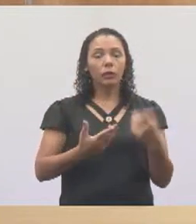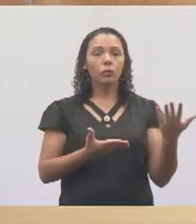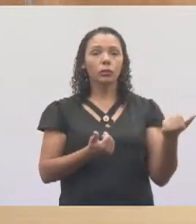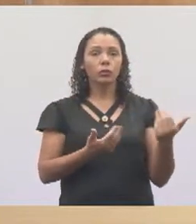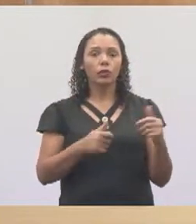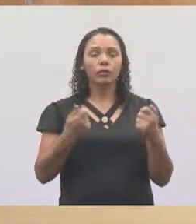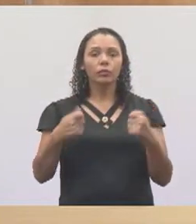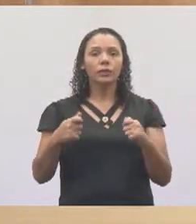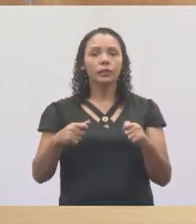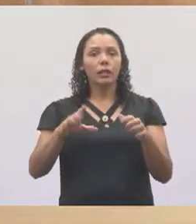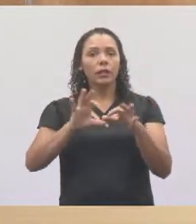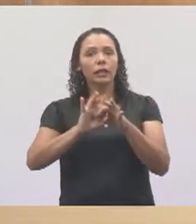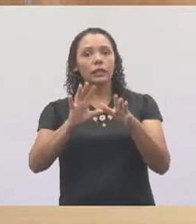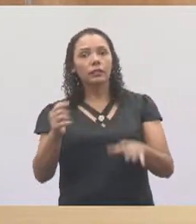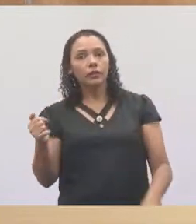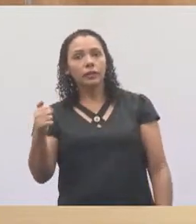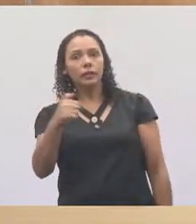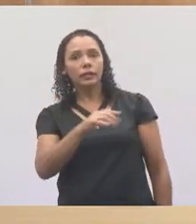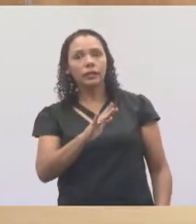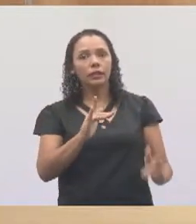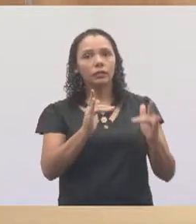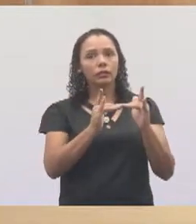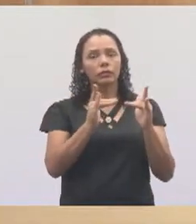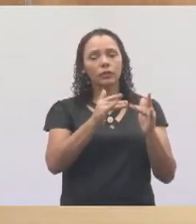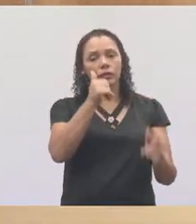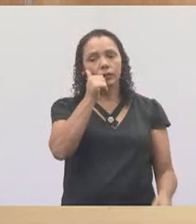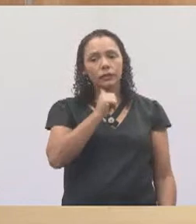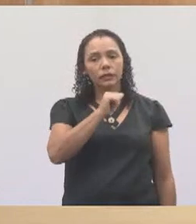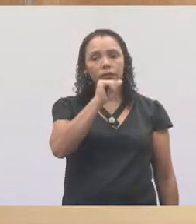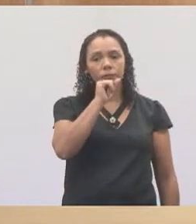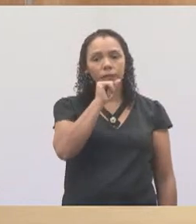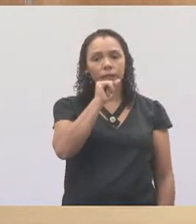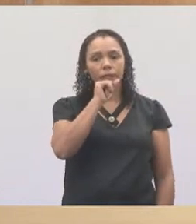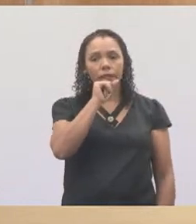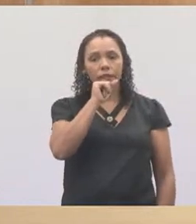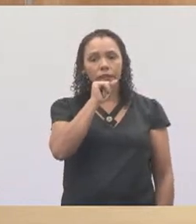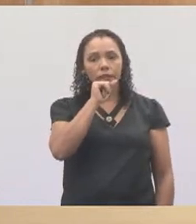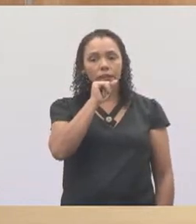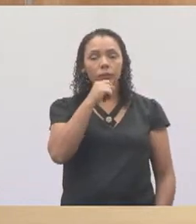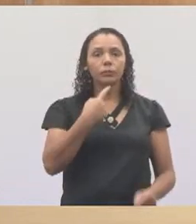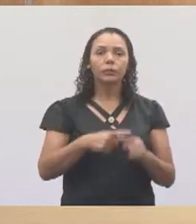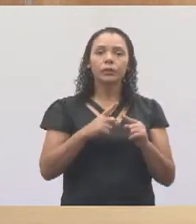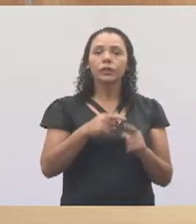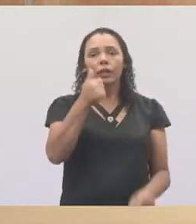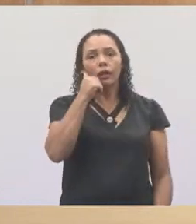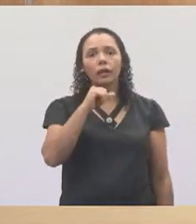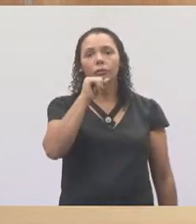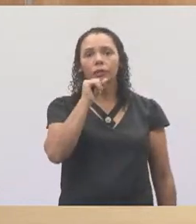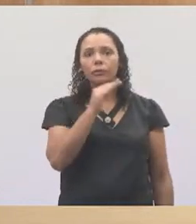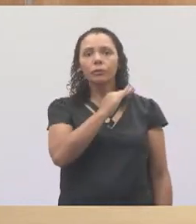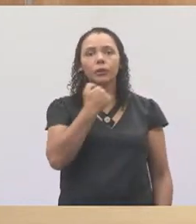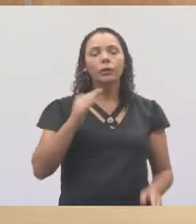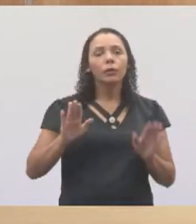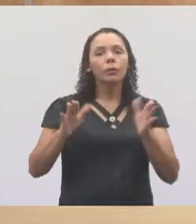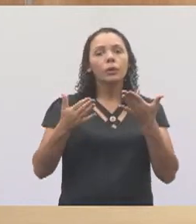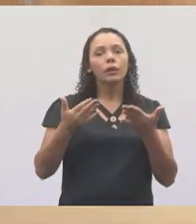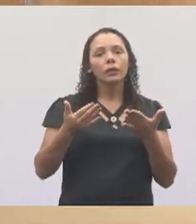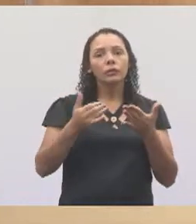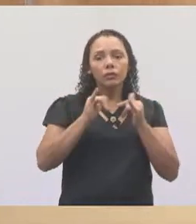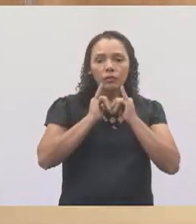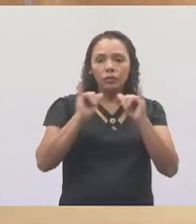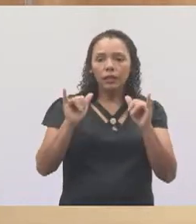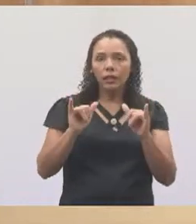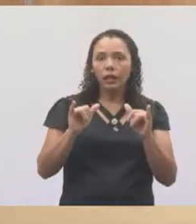preso para ir ao velório da sua própria mãe, que faleceu pela notícia dele ter cometido um